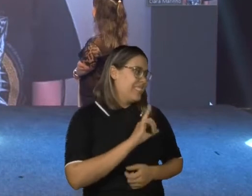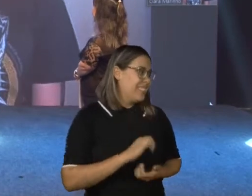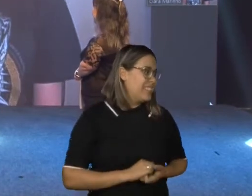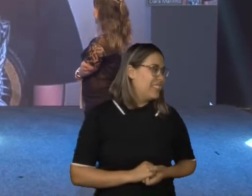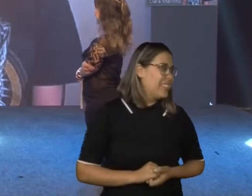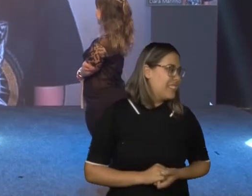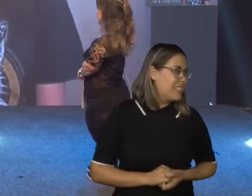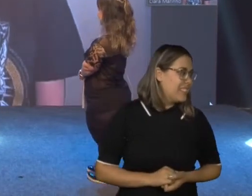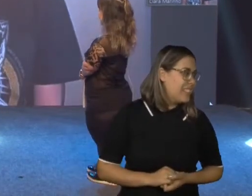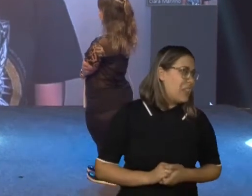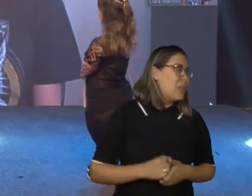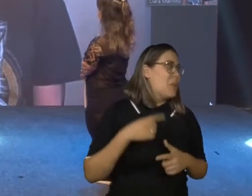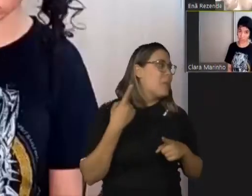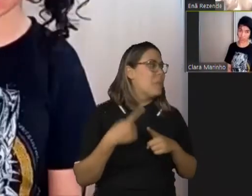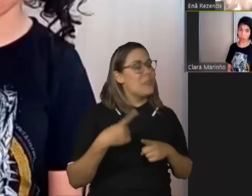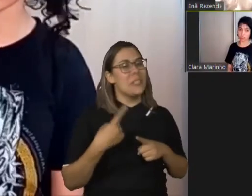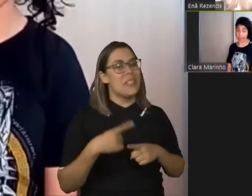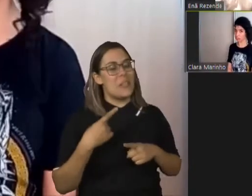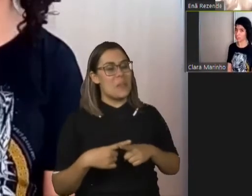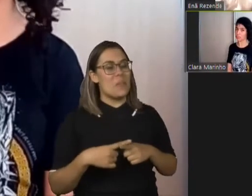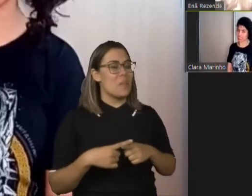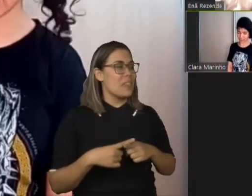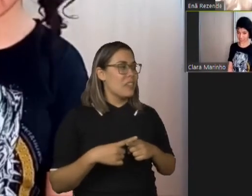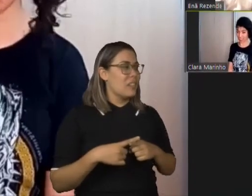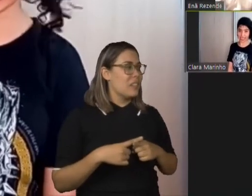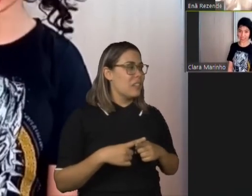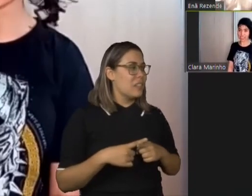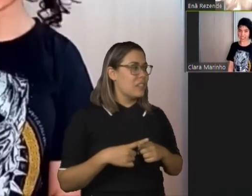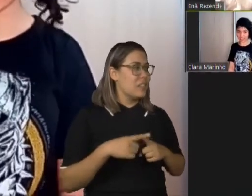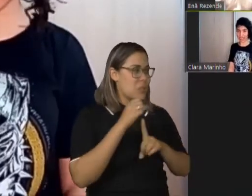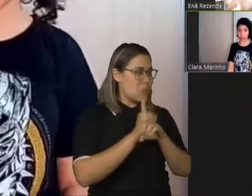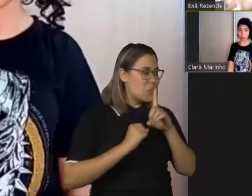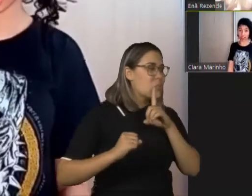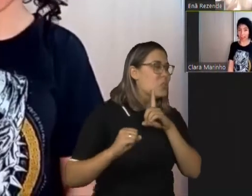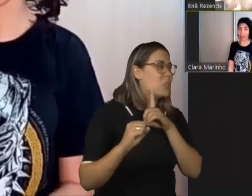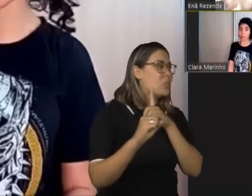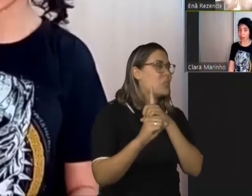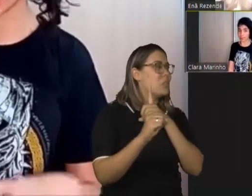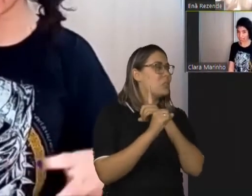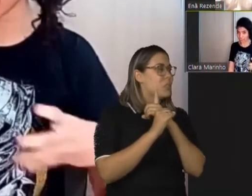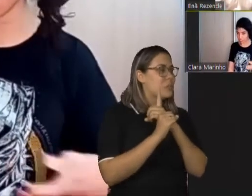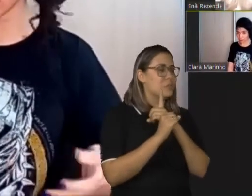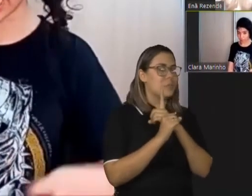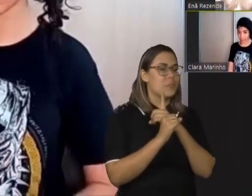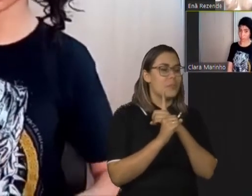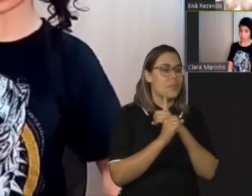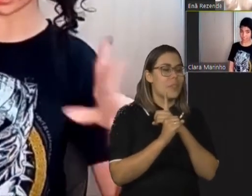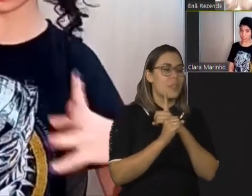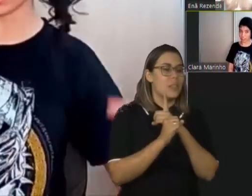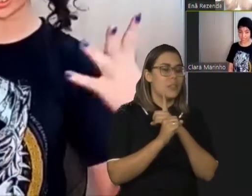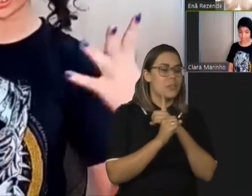Não. Eu acho que o preconceito é uma sociedade está engajada em